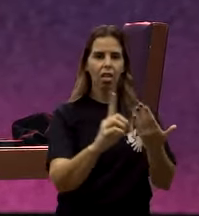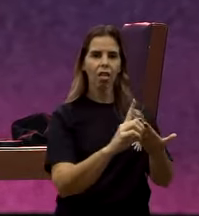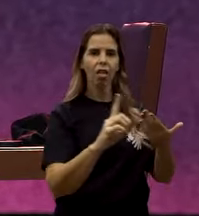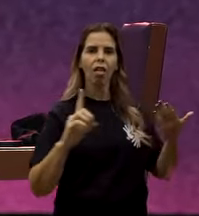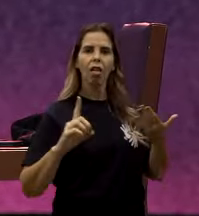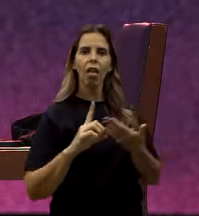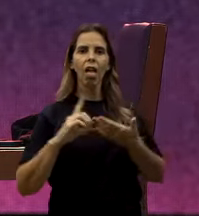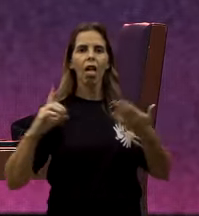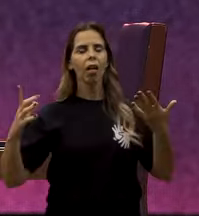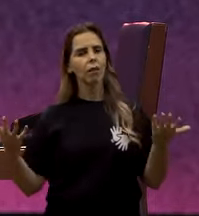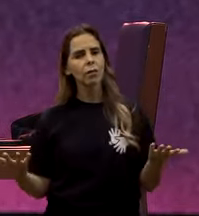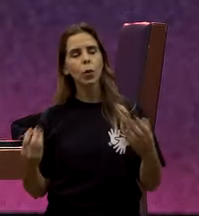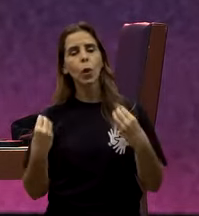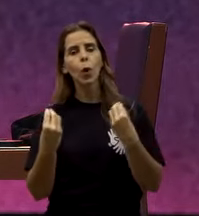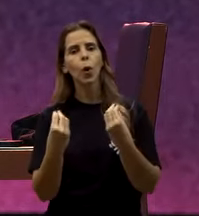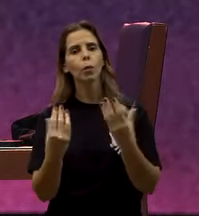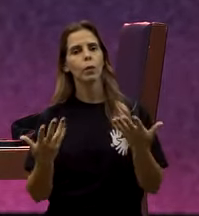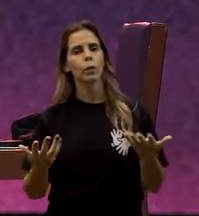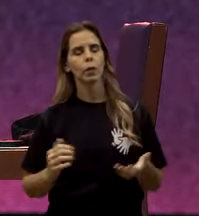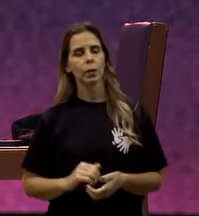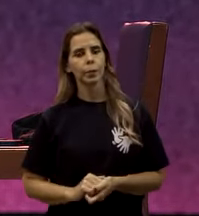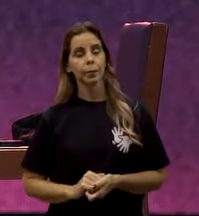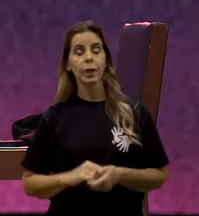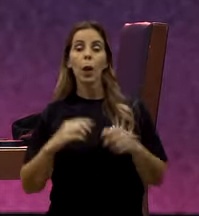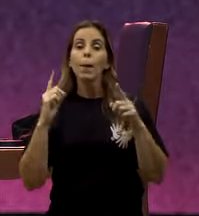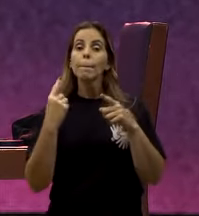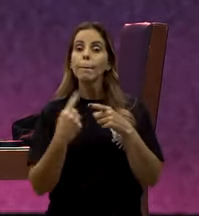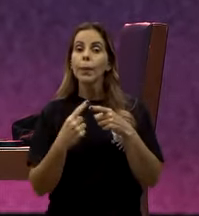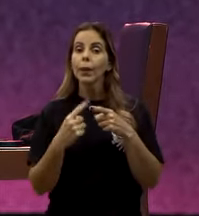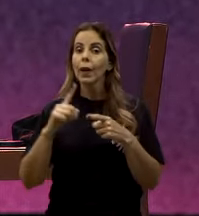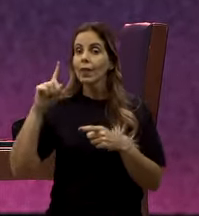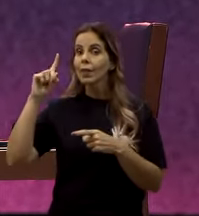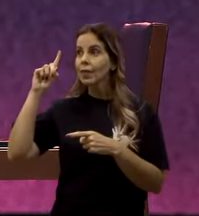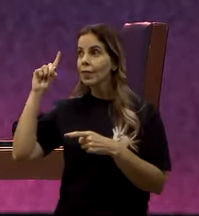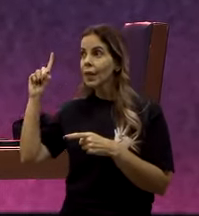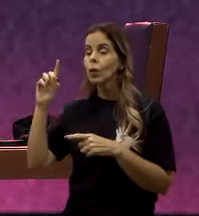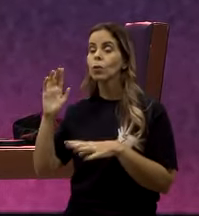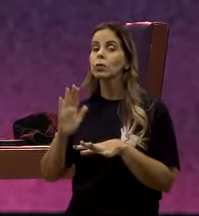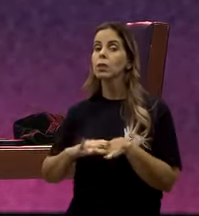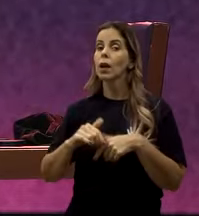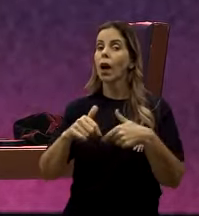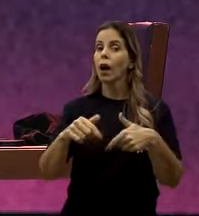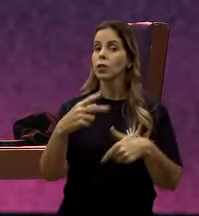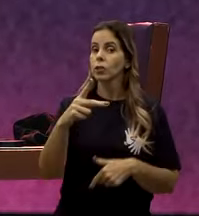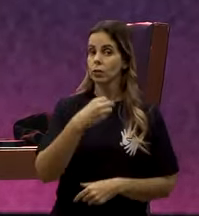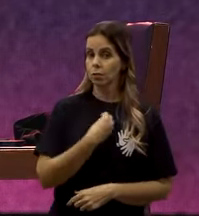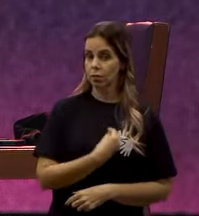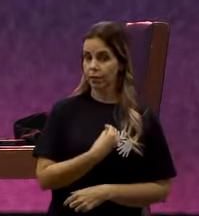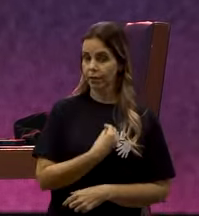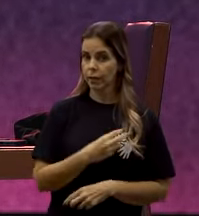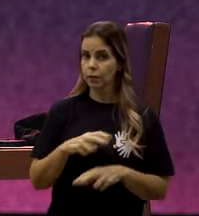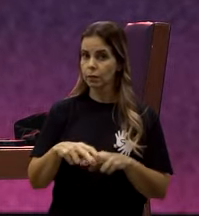propósito é algo que Deus coloca na vida de alguém para que seja usado na vida de algém